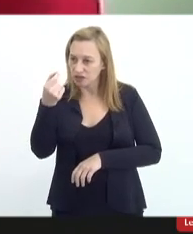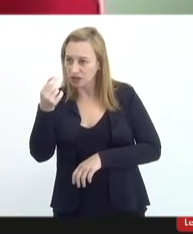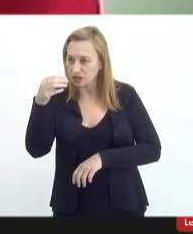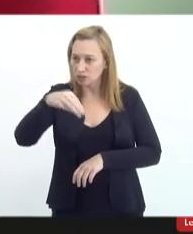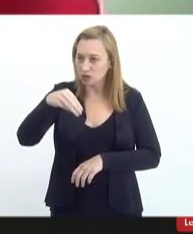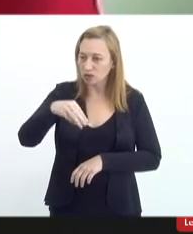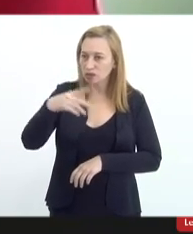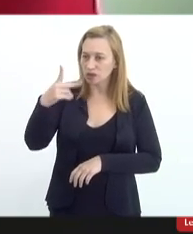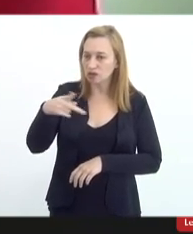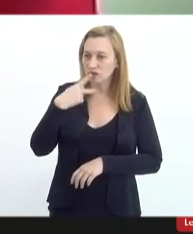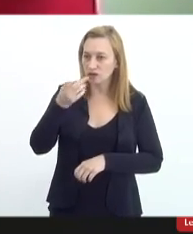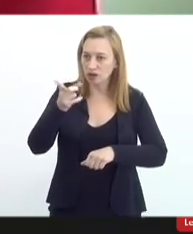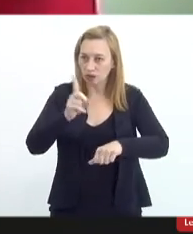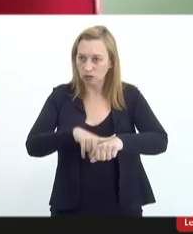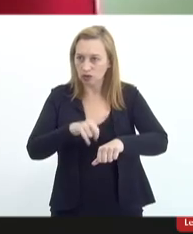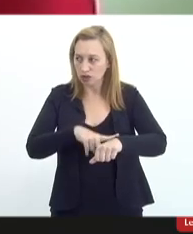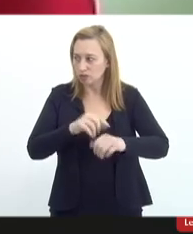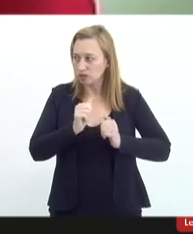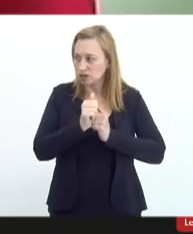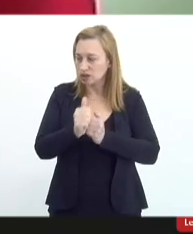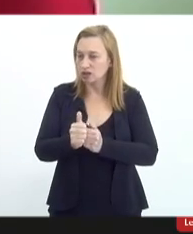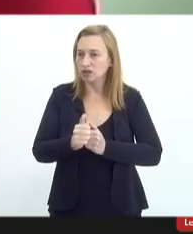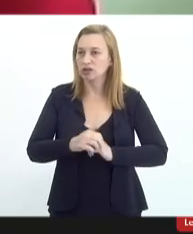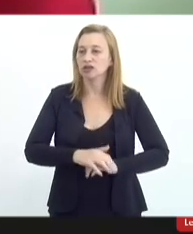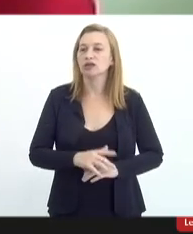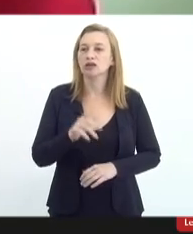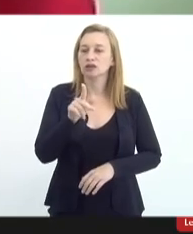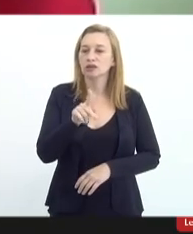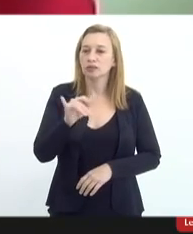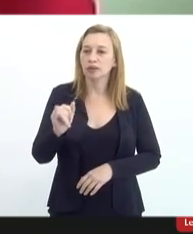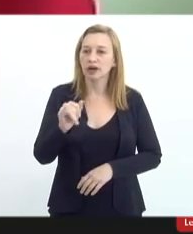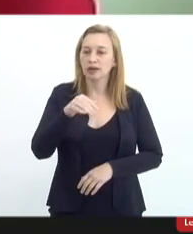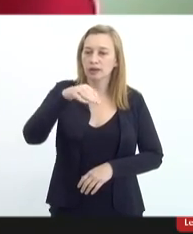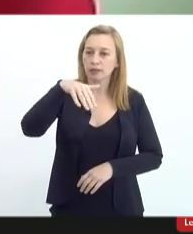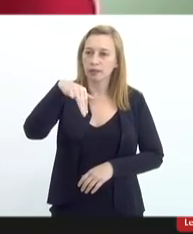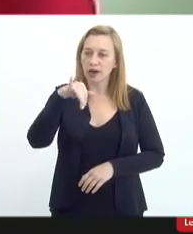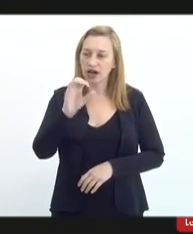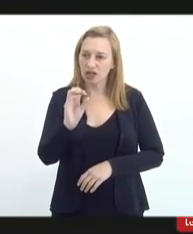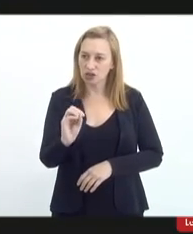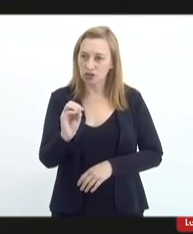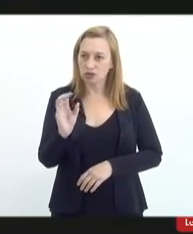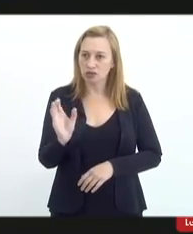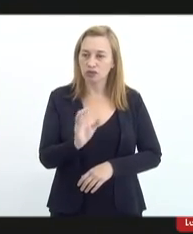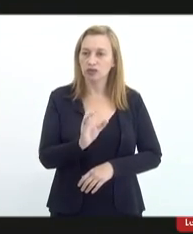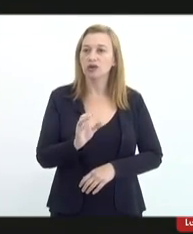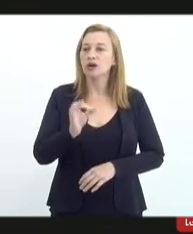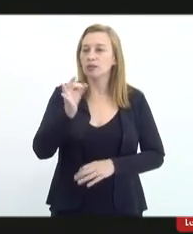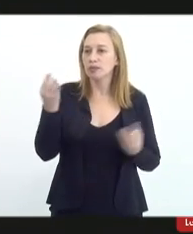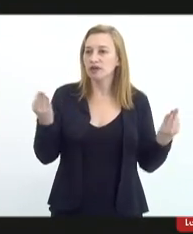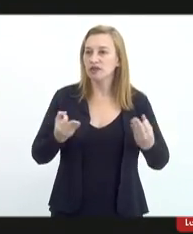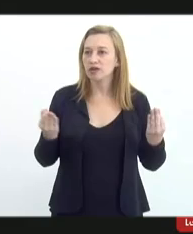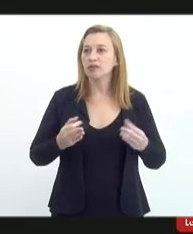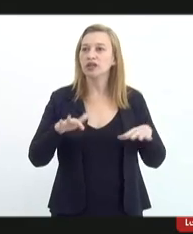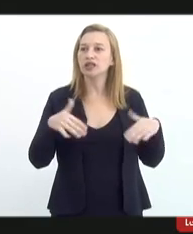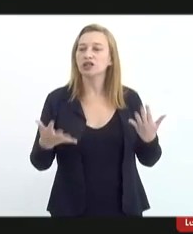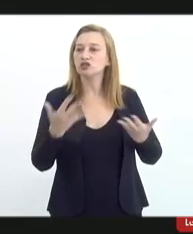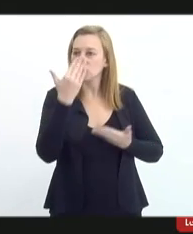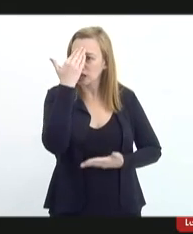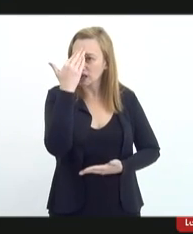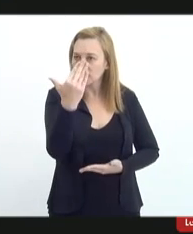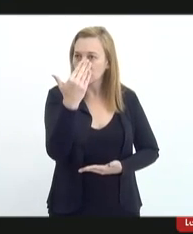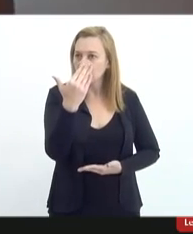explanação, seguindo aí o tempo do pai Márcio Jagun. Muito obrigada. Perfeitamente. Então, eu já quero